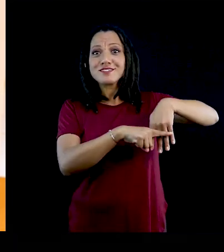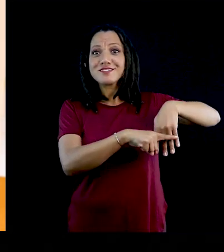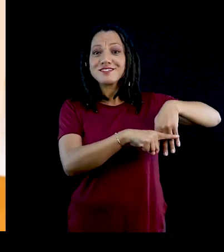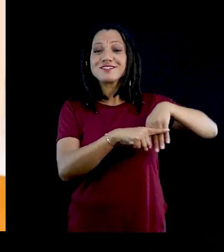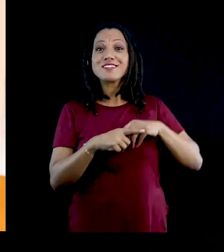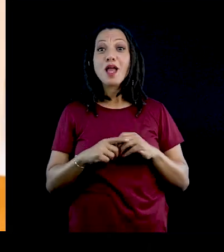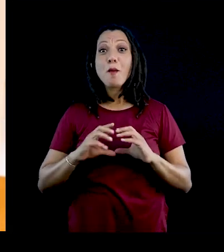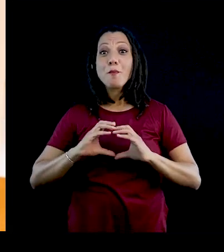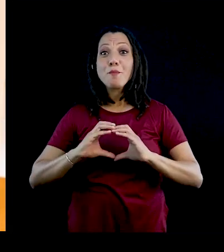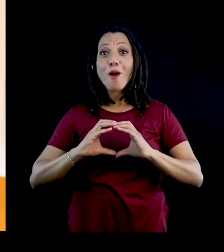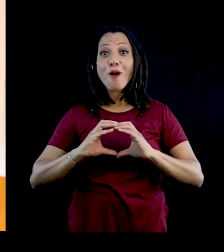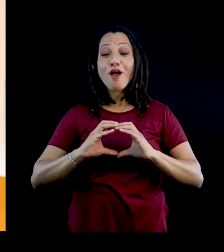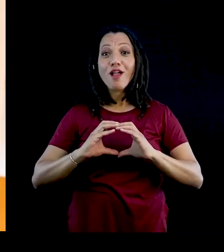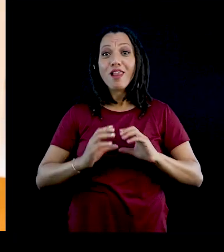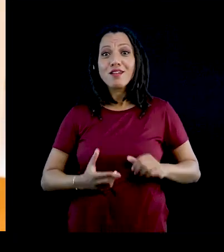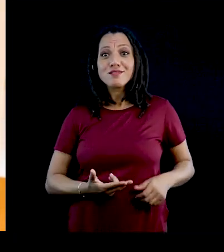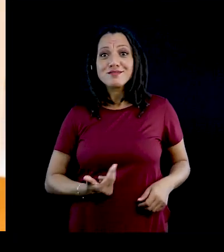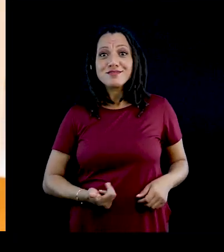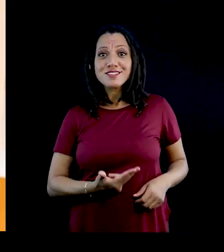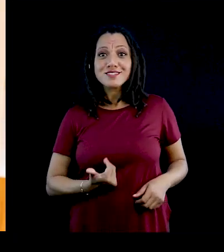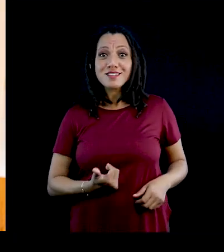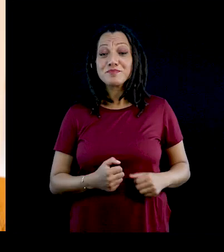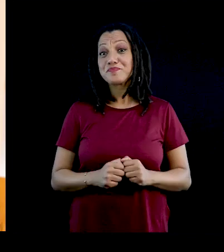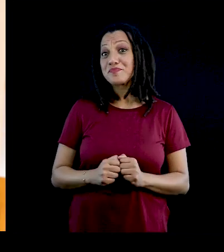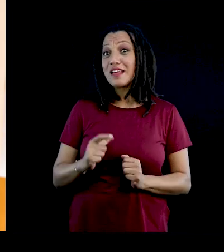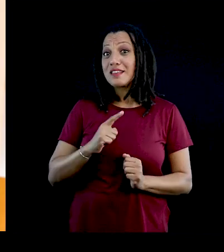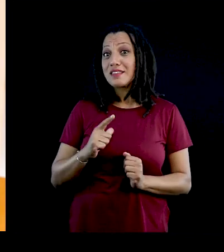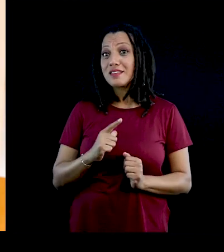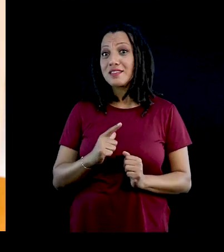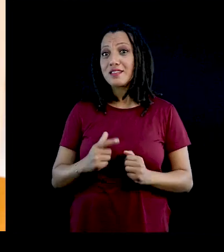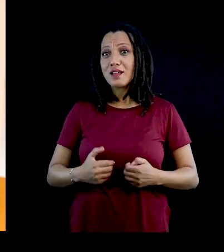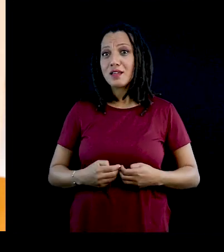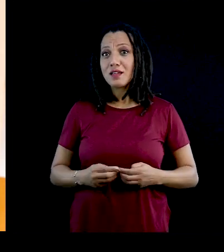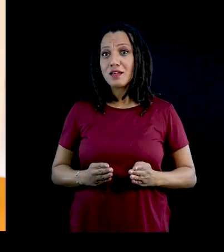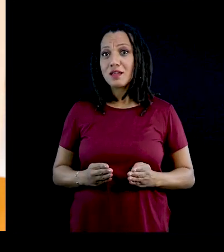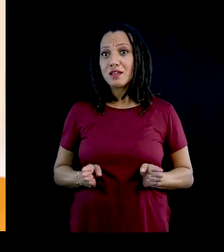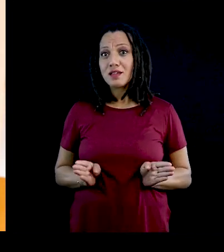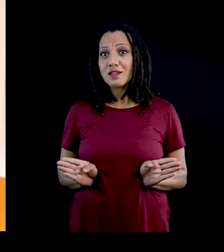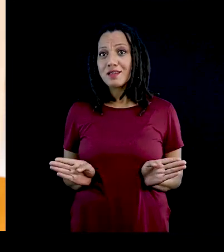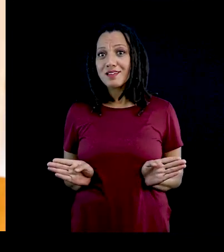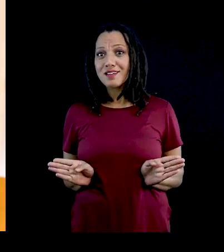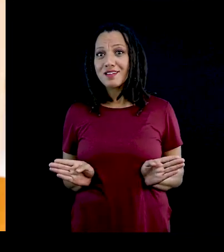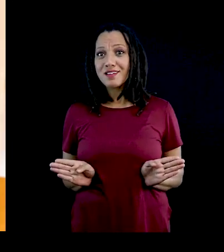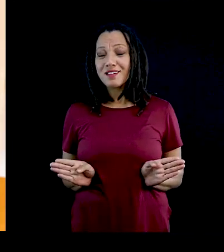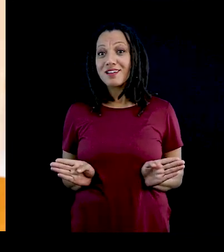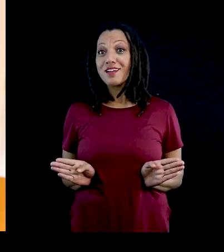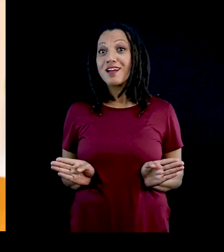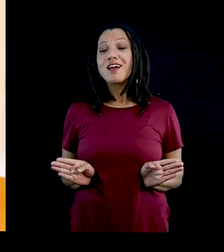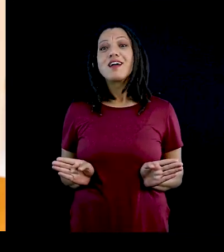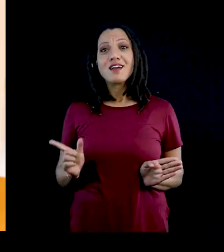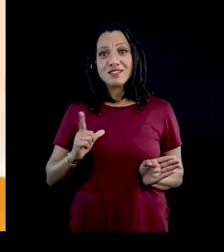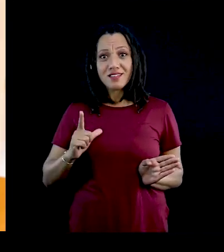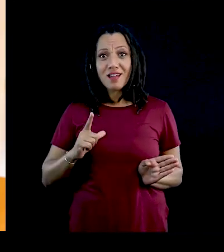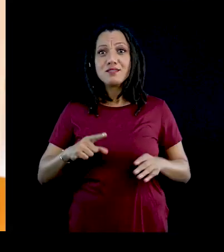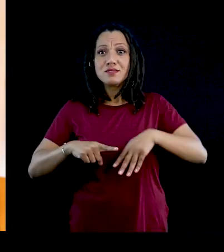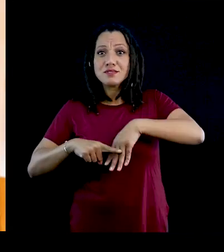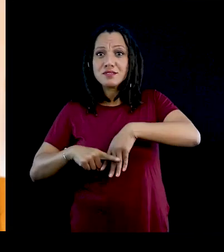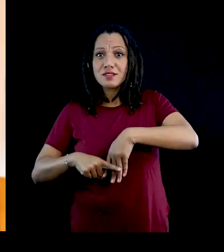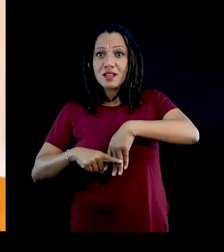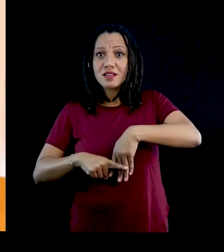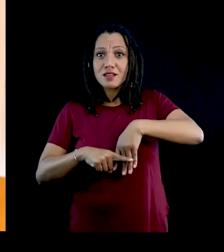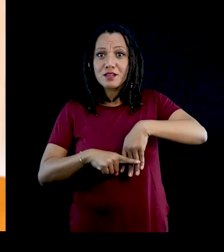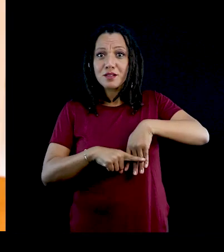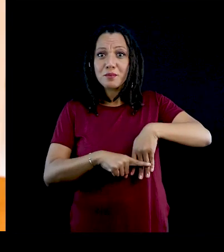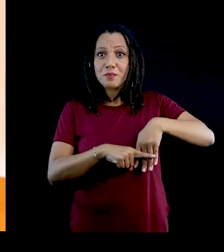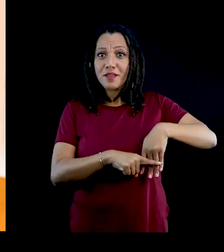é uma página menor que eu coloquei em cima dessa página maior. Quando eu abro aqui a página que está a bola com a centopeia,